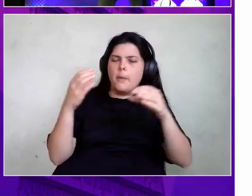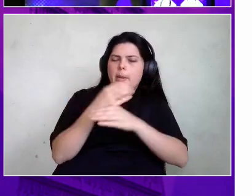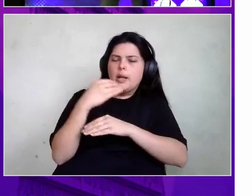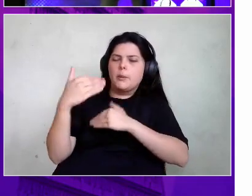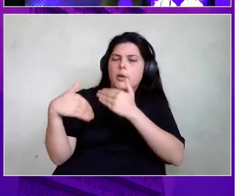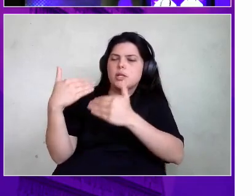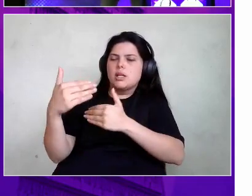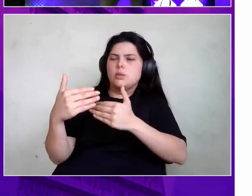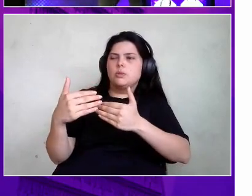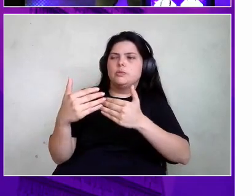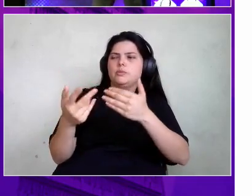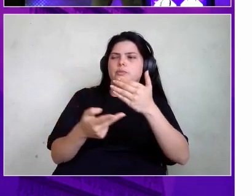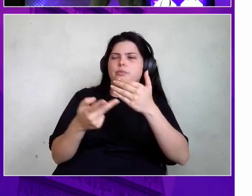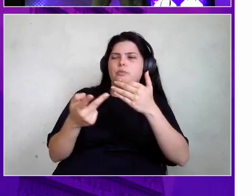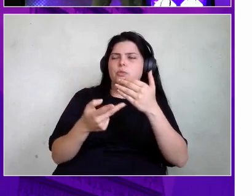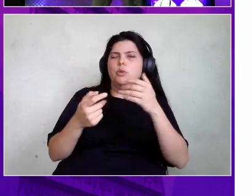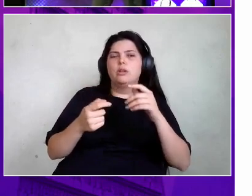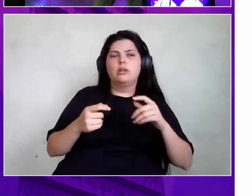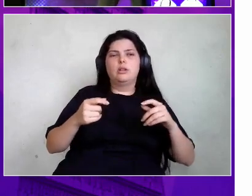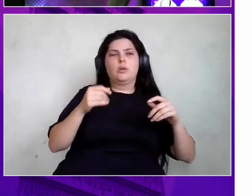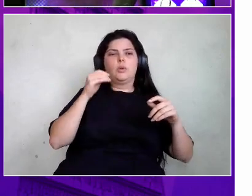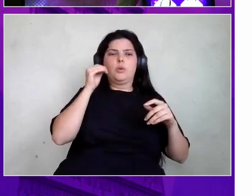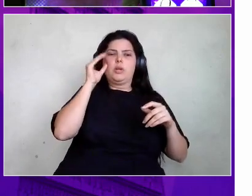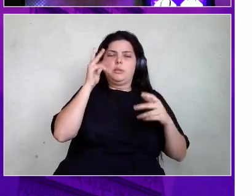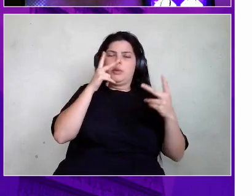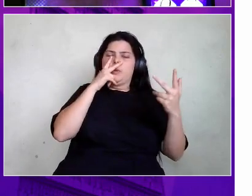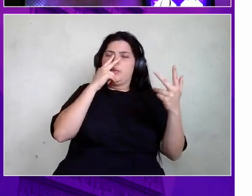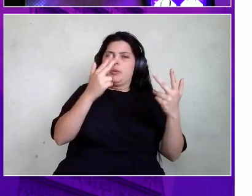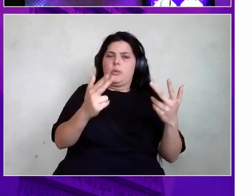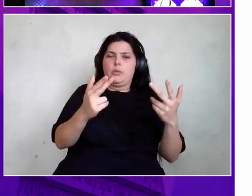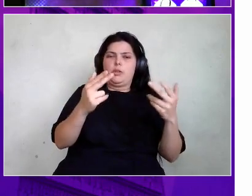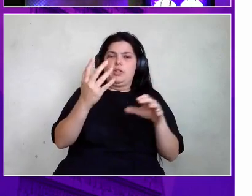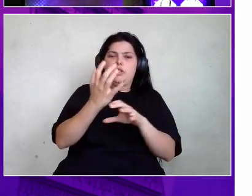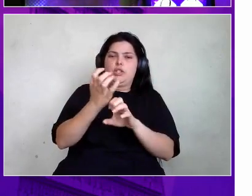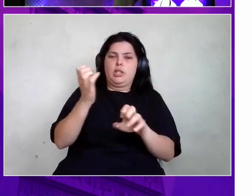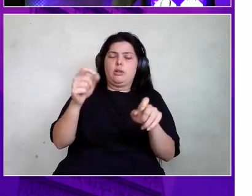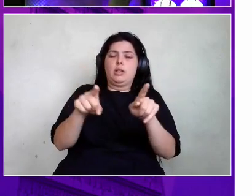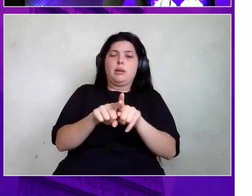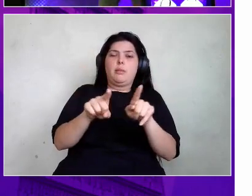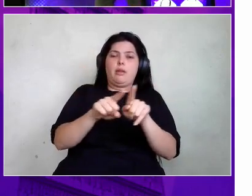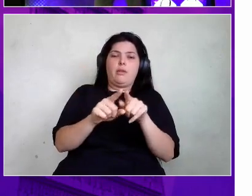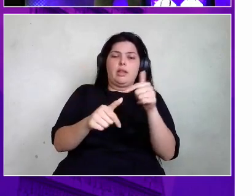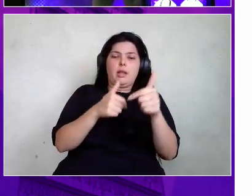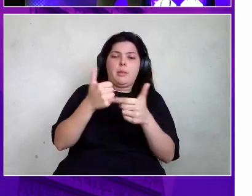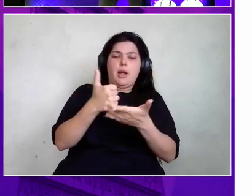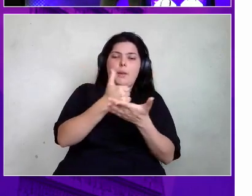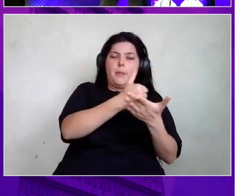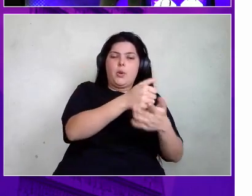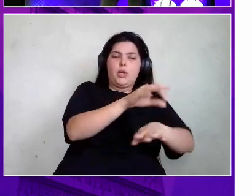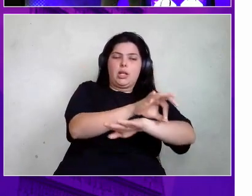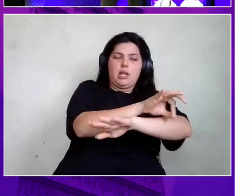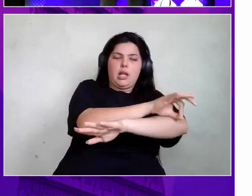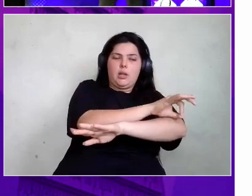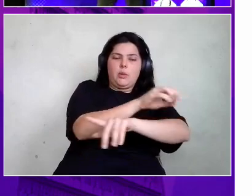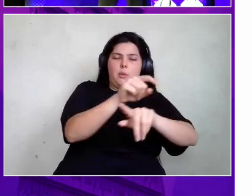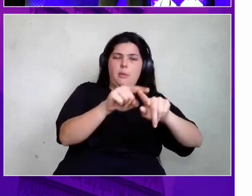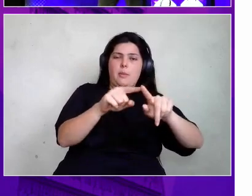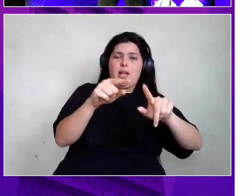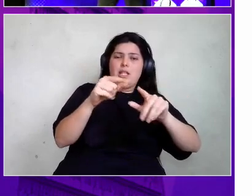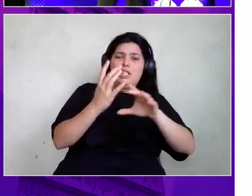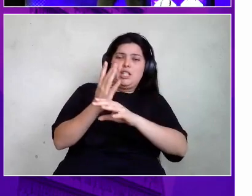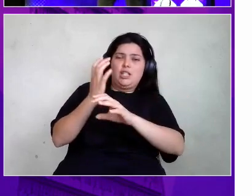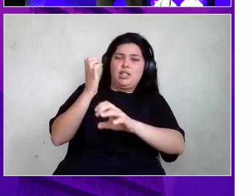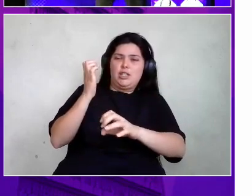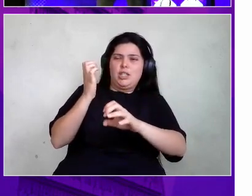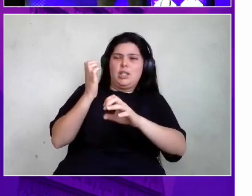Ambos, normalmente, vão ter um conhecimento em comum e o engenheiro de software provavelmente também vai apoiar na arquitetura. Mas o engenheiro de software tem a responsabilidade